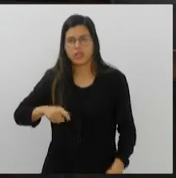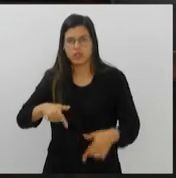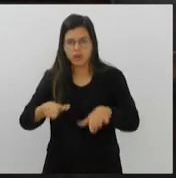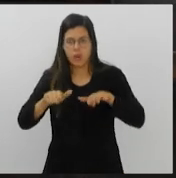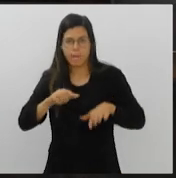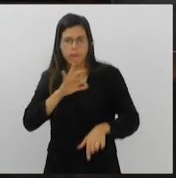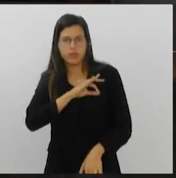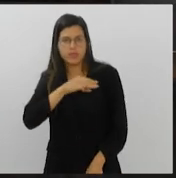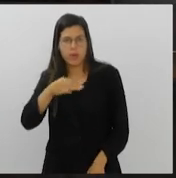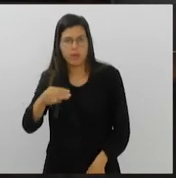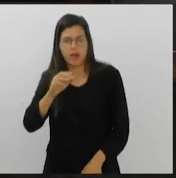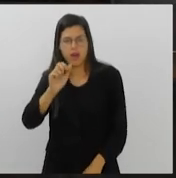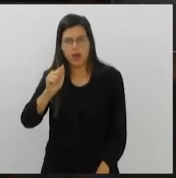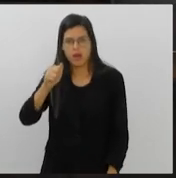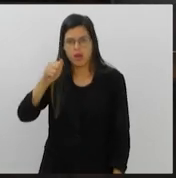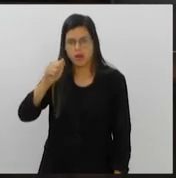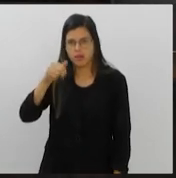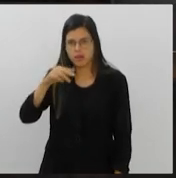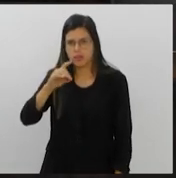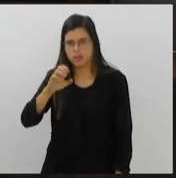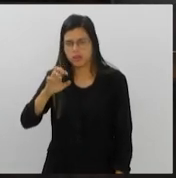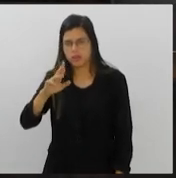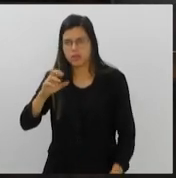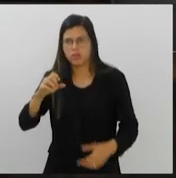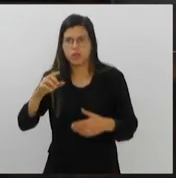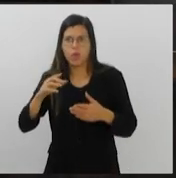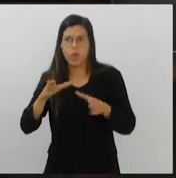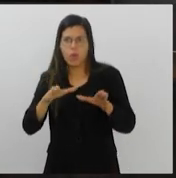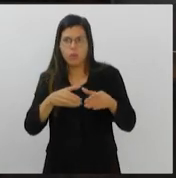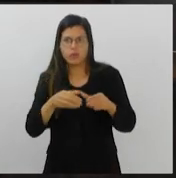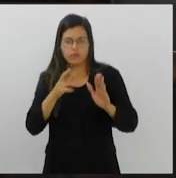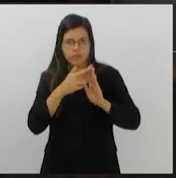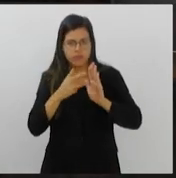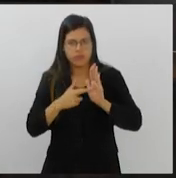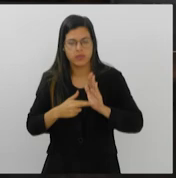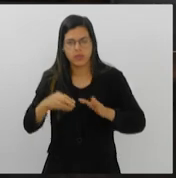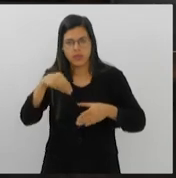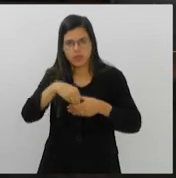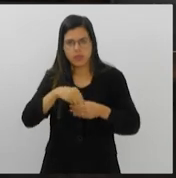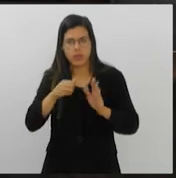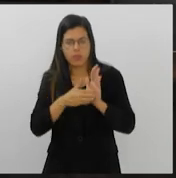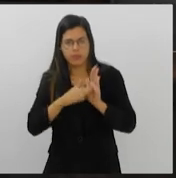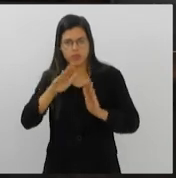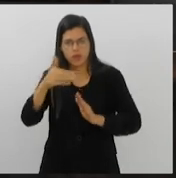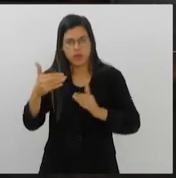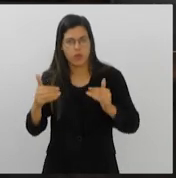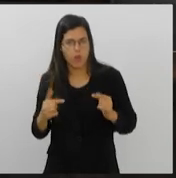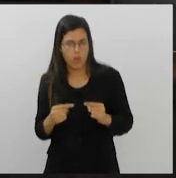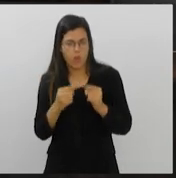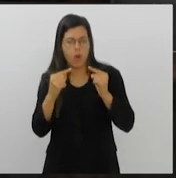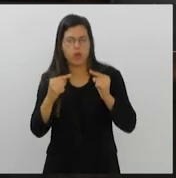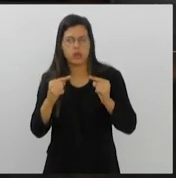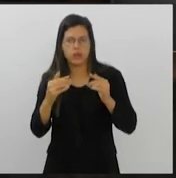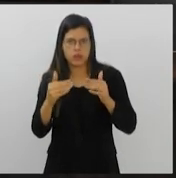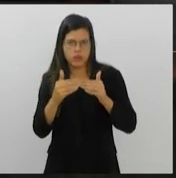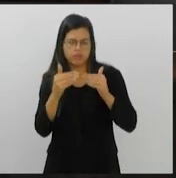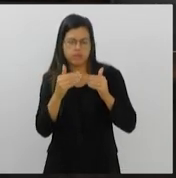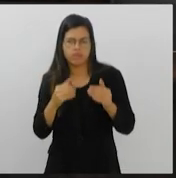militar Anderson Vieira Santos. Parecer da Comissão de Normas Internas, Proposições Externas. Favorável.